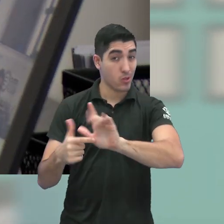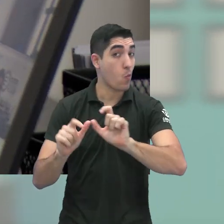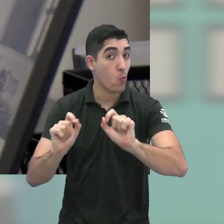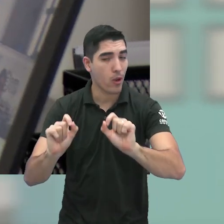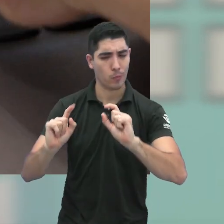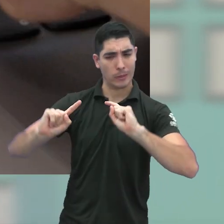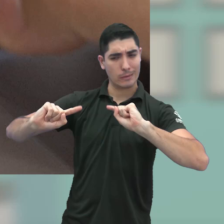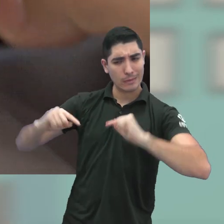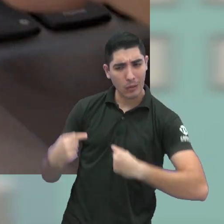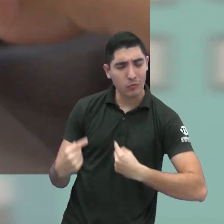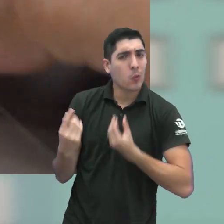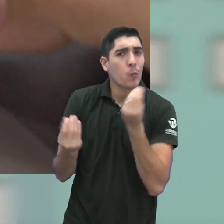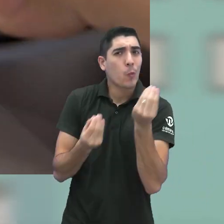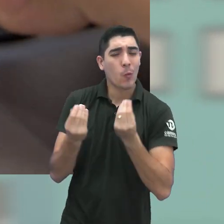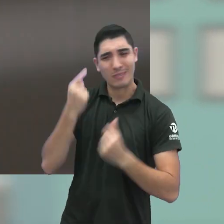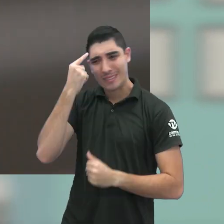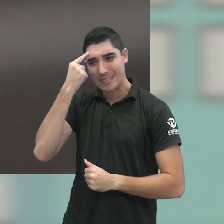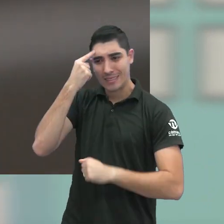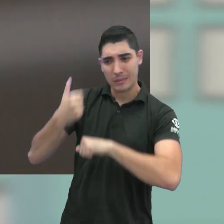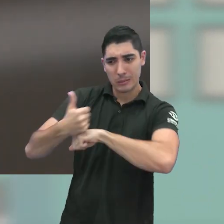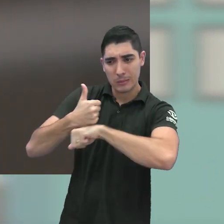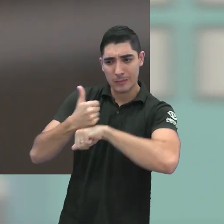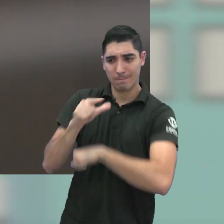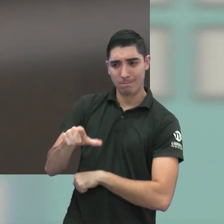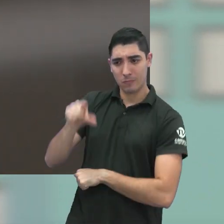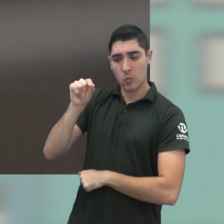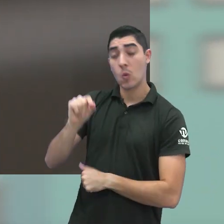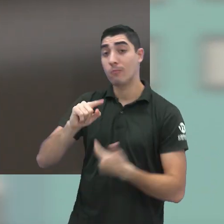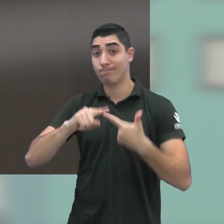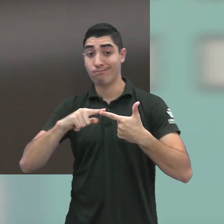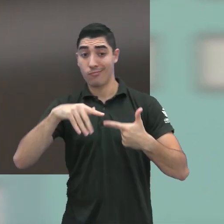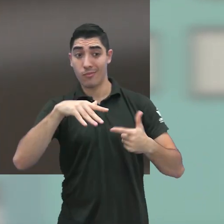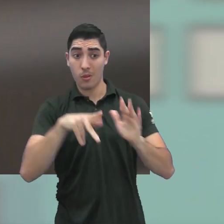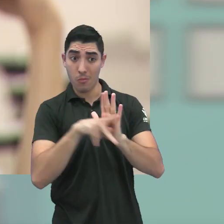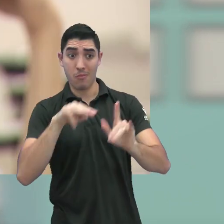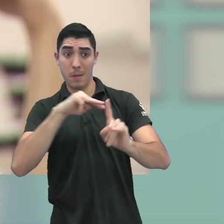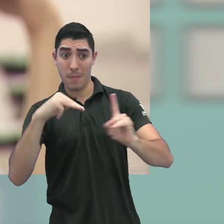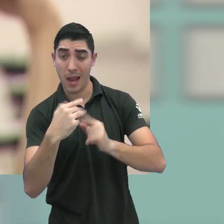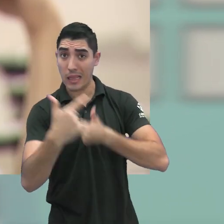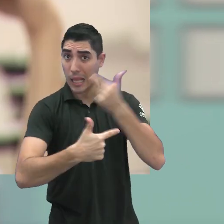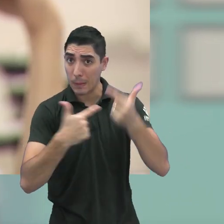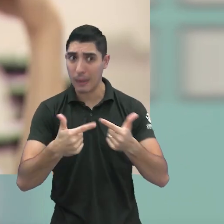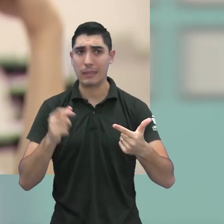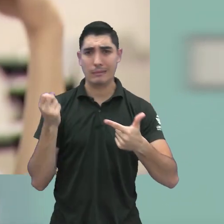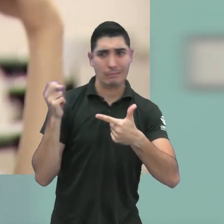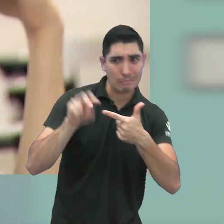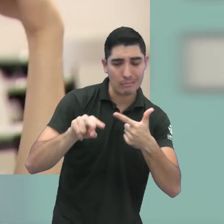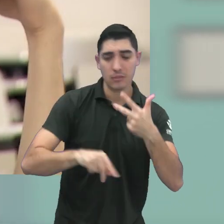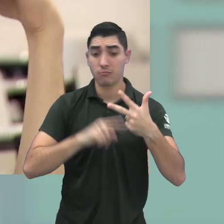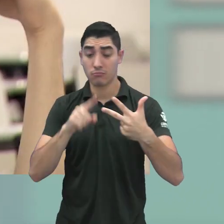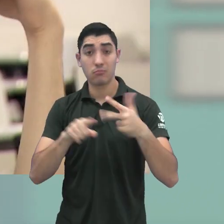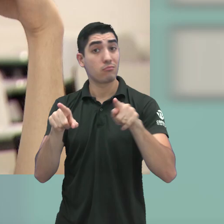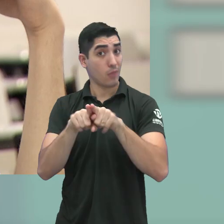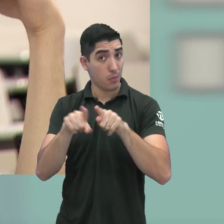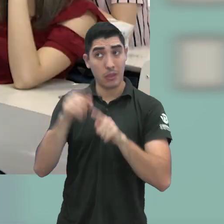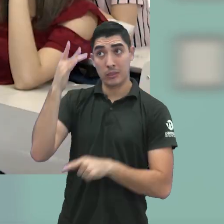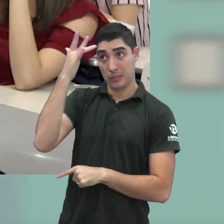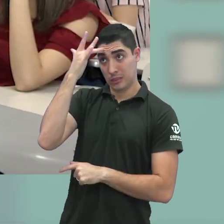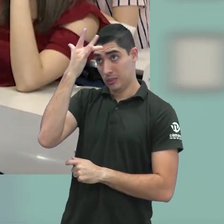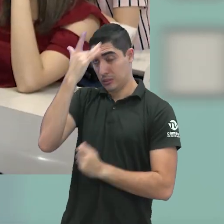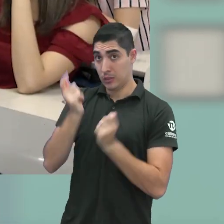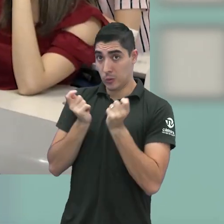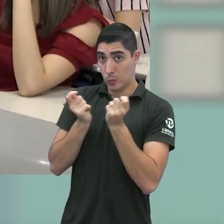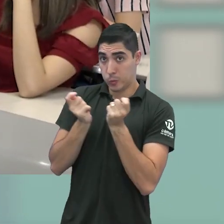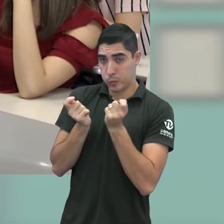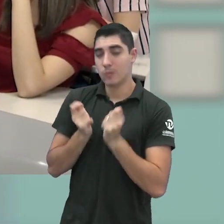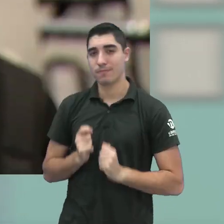desafios de escolher uma área profissional, como encarar o mercado de trabalho e, claro, como cuidar da saúde mental nessa época tão